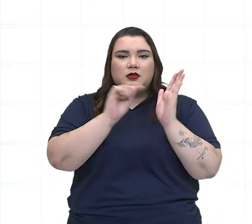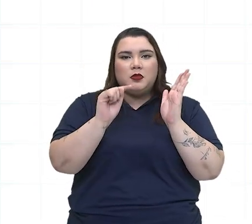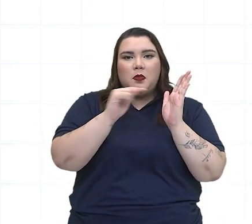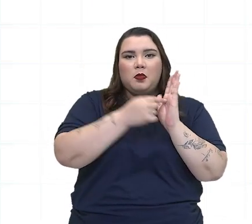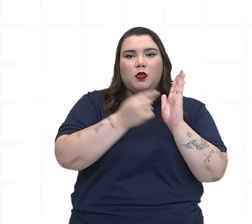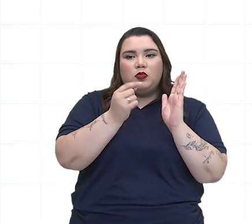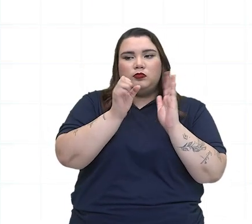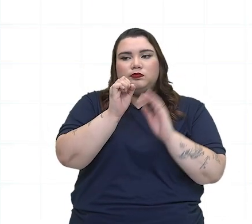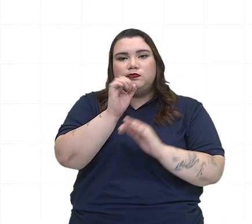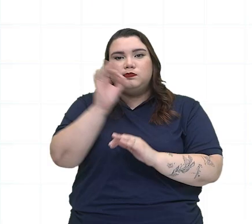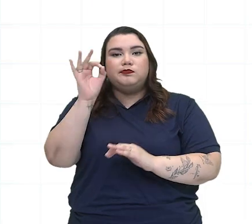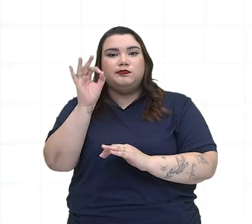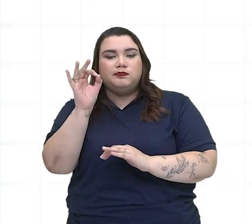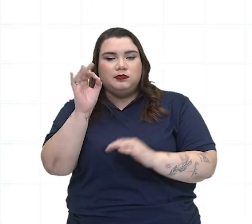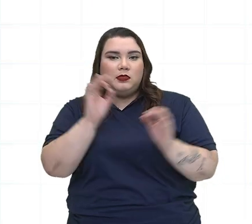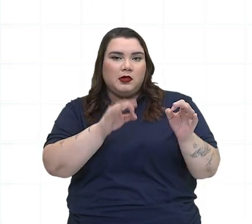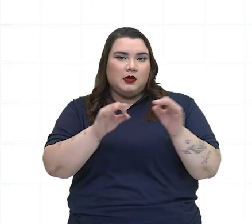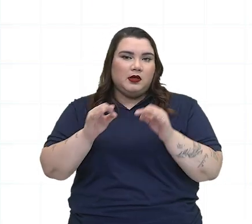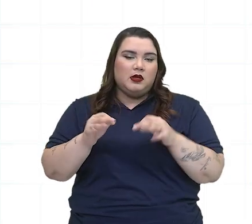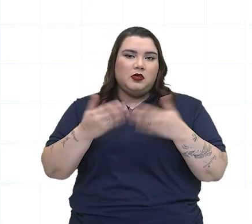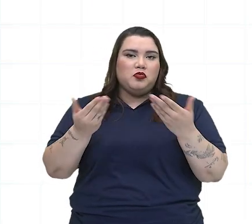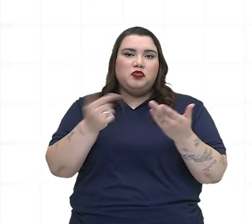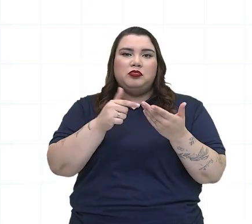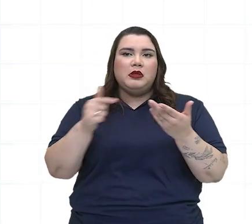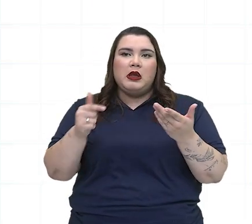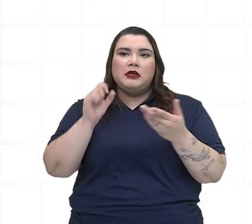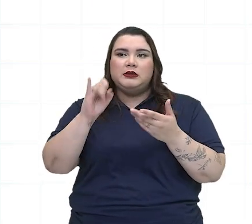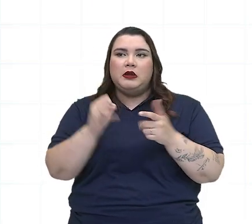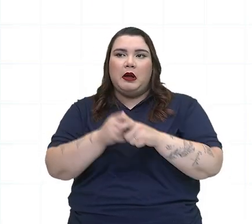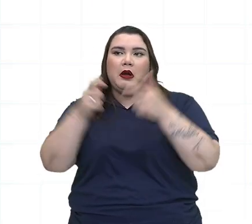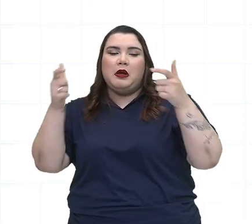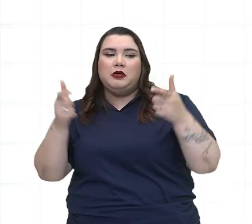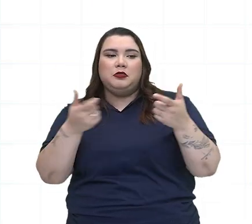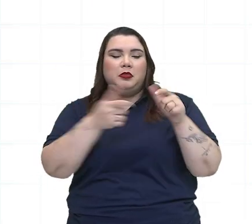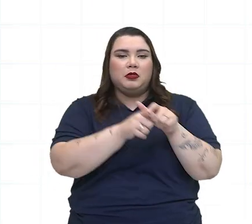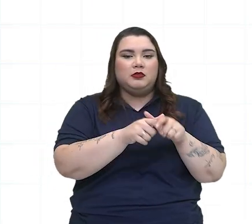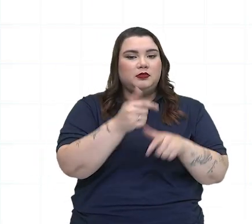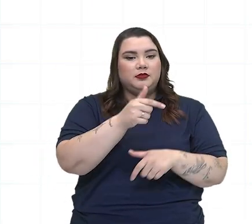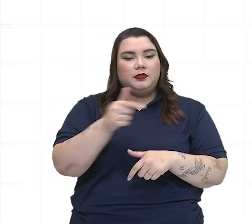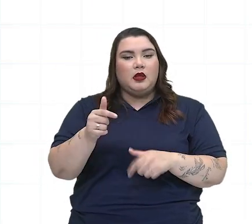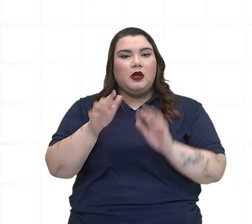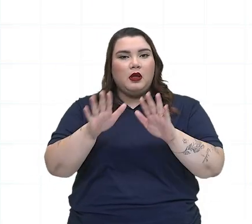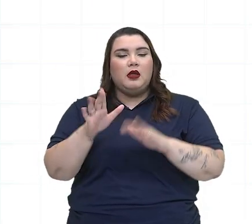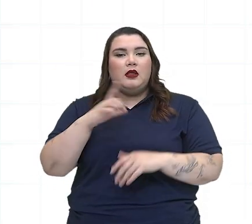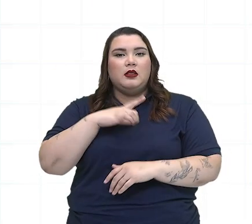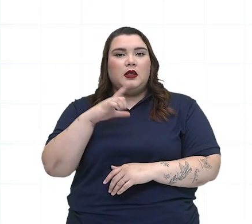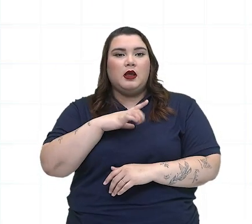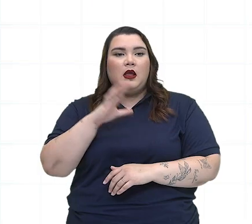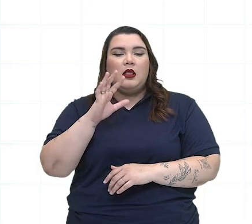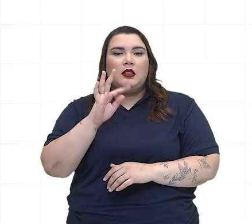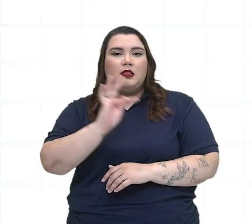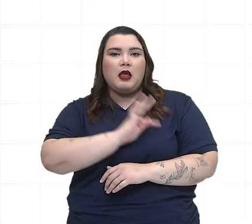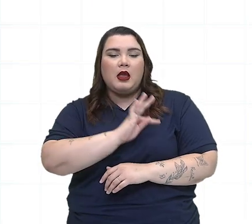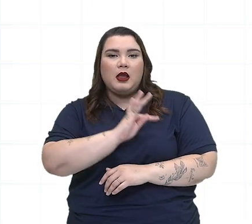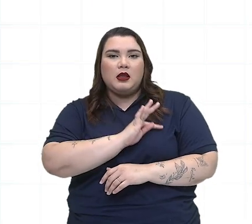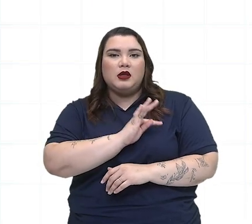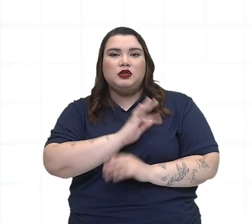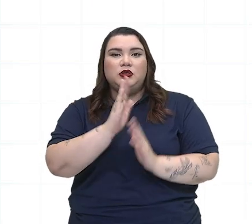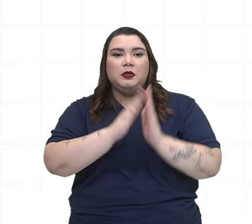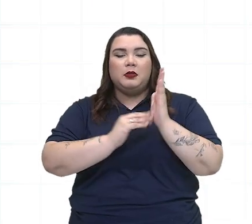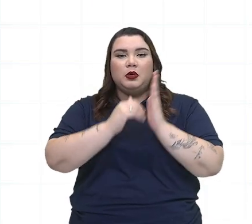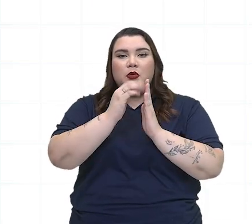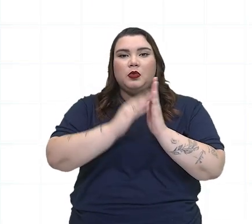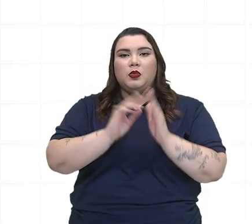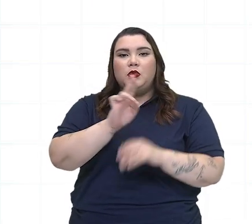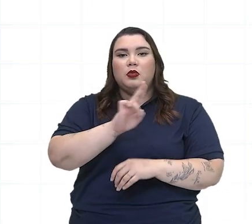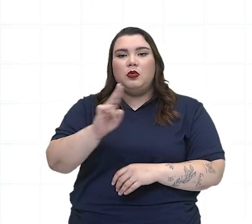ser maior. Então, é por isso que ele não tem dimensão. Existe uma técnica de pintura chamada pontilhismo,